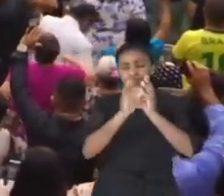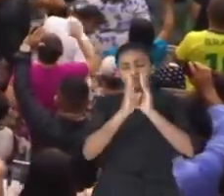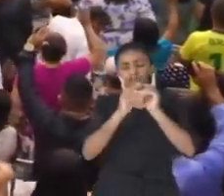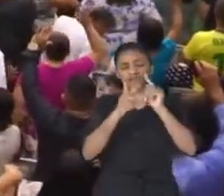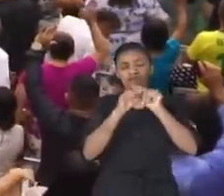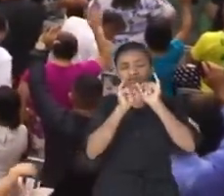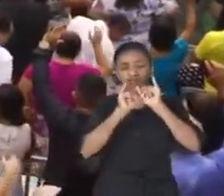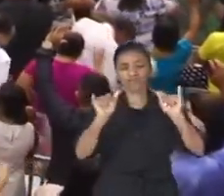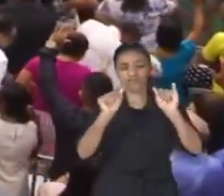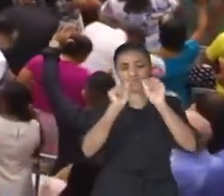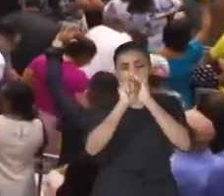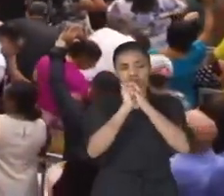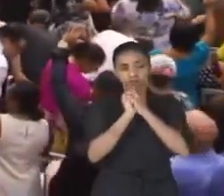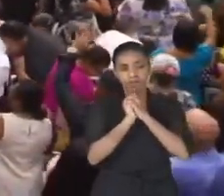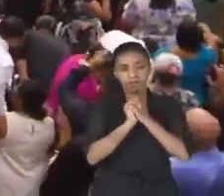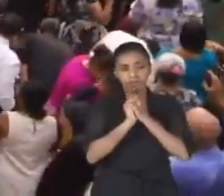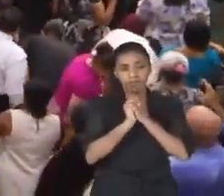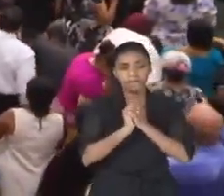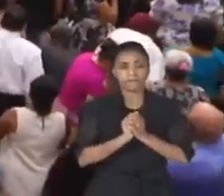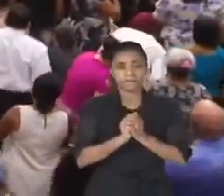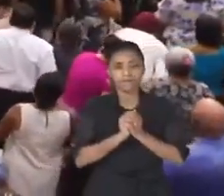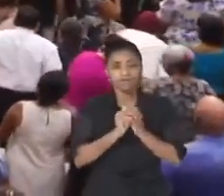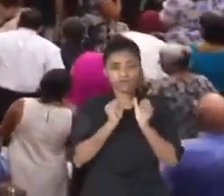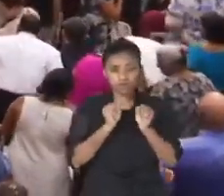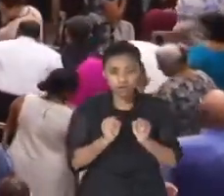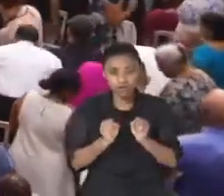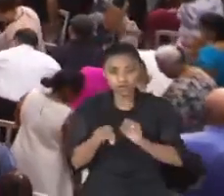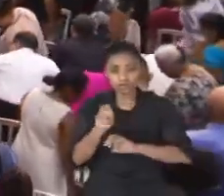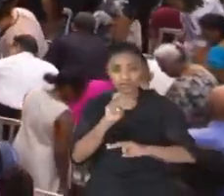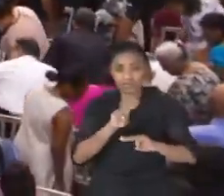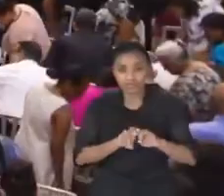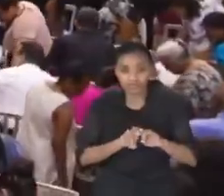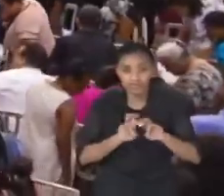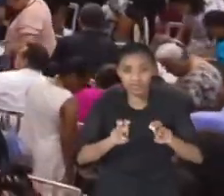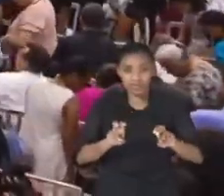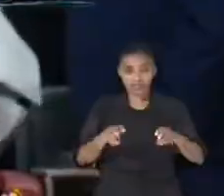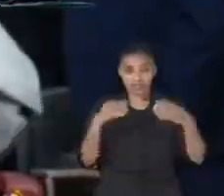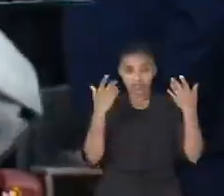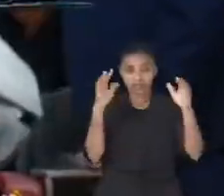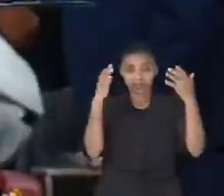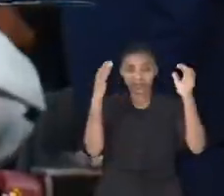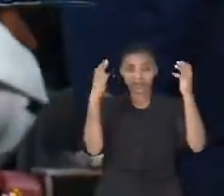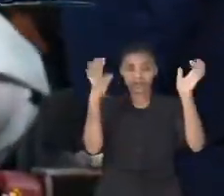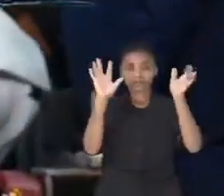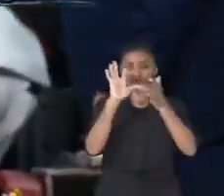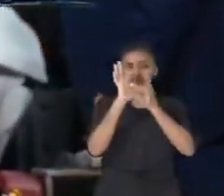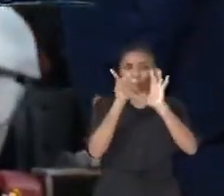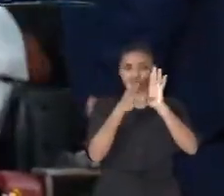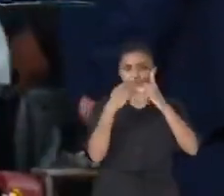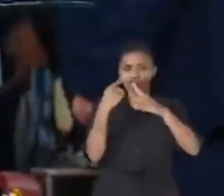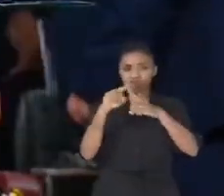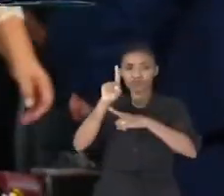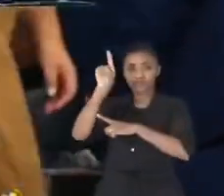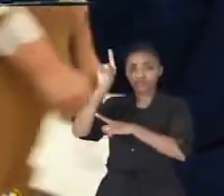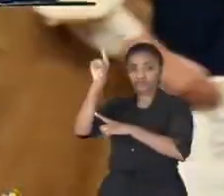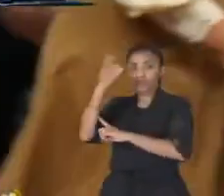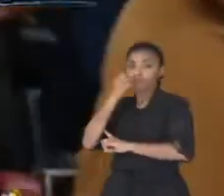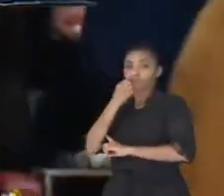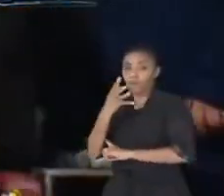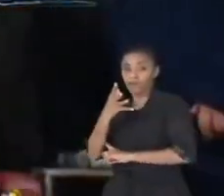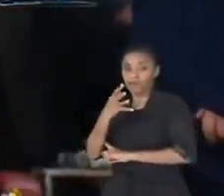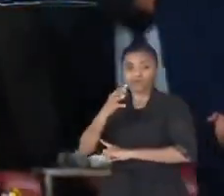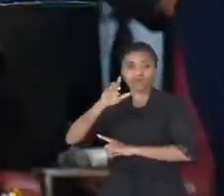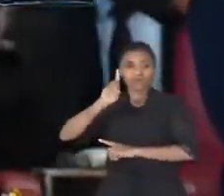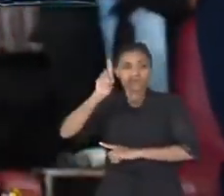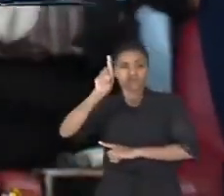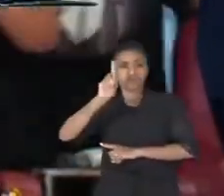diz. Os que podem, tomem seu assento, aplaudindo a Jesus, porque Ele é bom, porque Ele